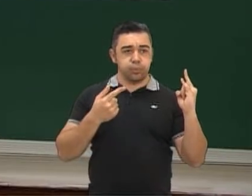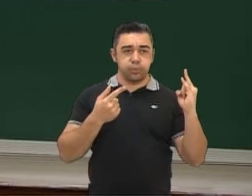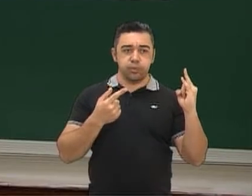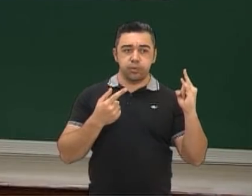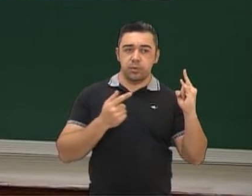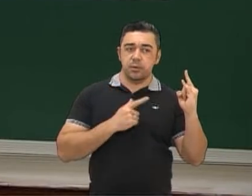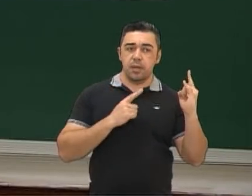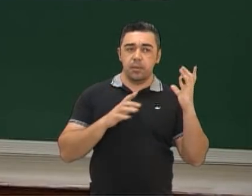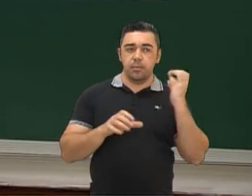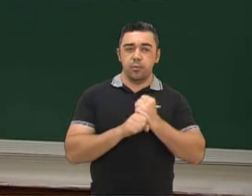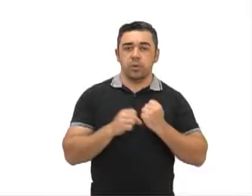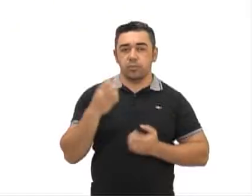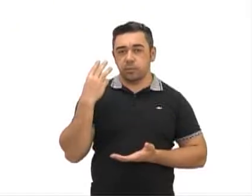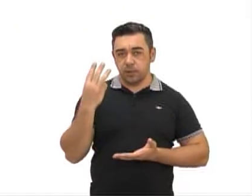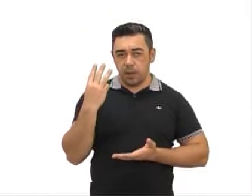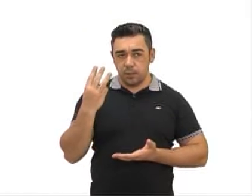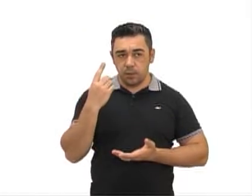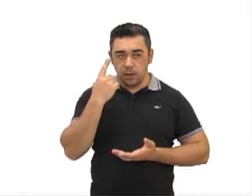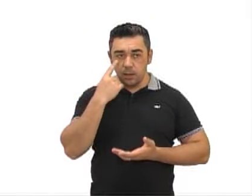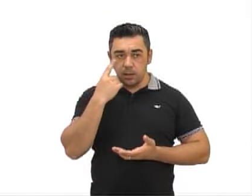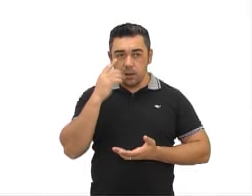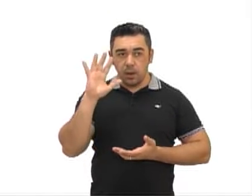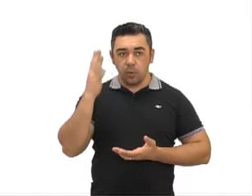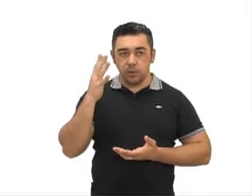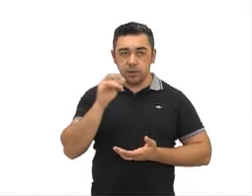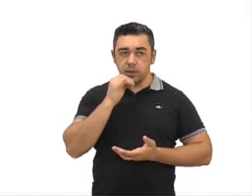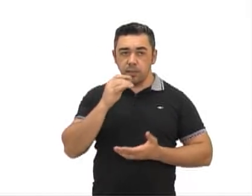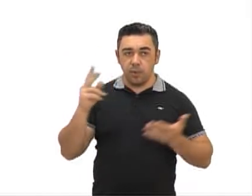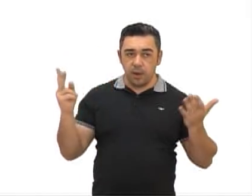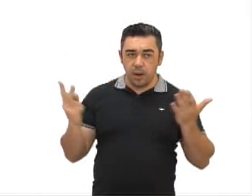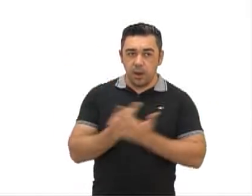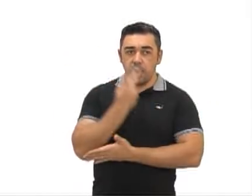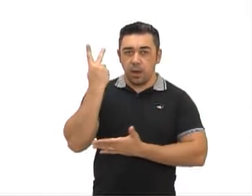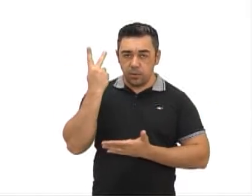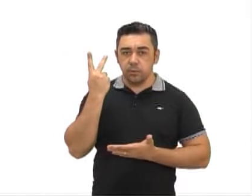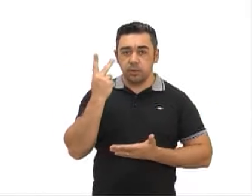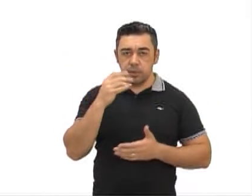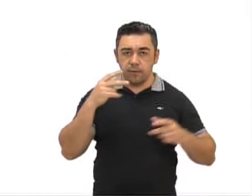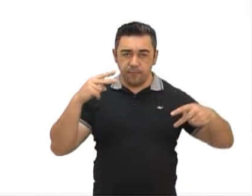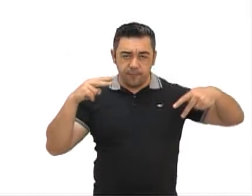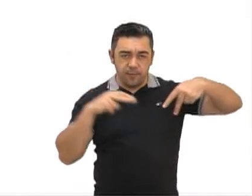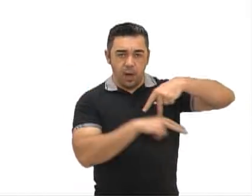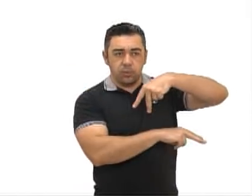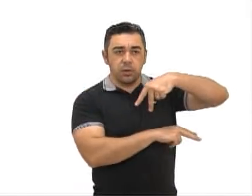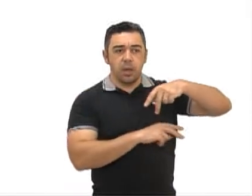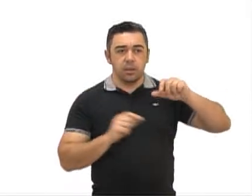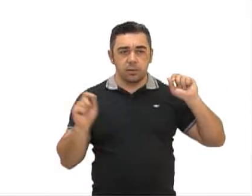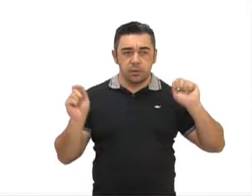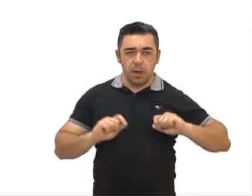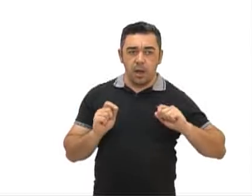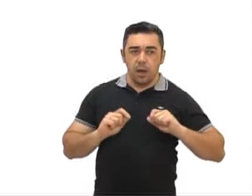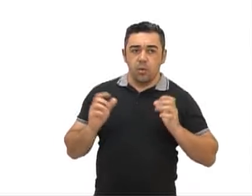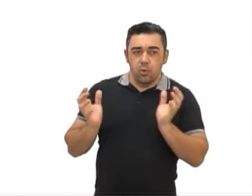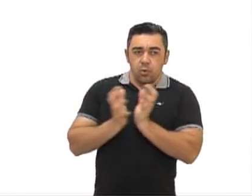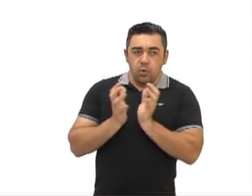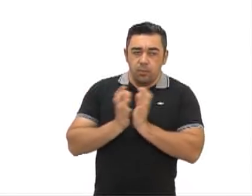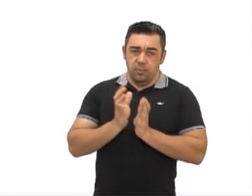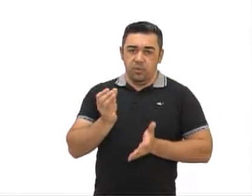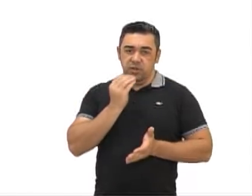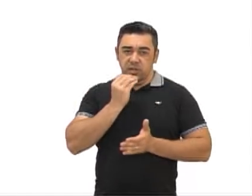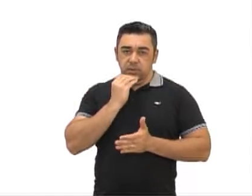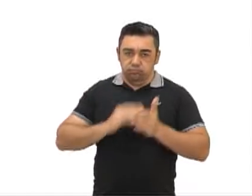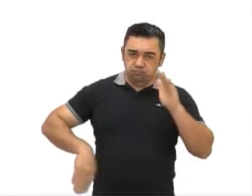vale 3 pontos. Ao sofrer uma falta, o juiz pode marcar uma falta, a equipe pode optar por tentar fazer